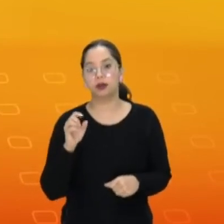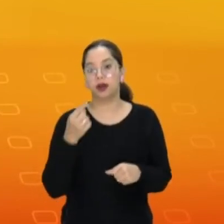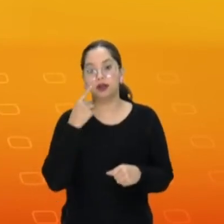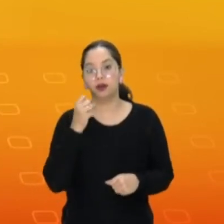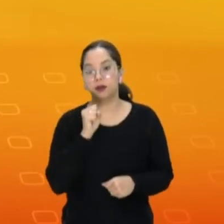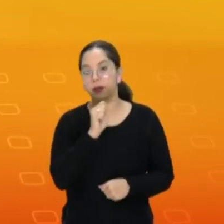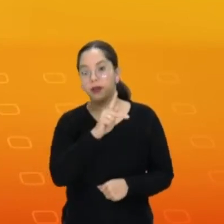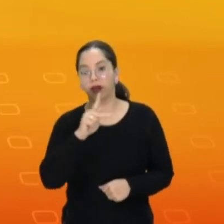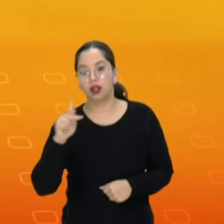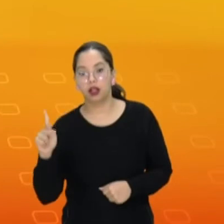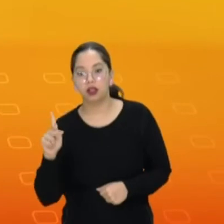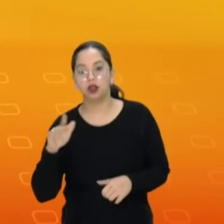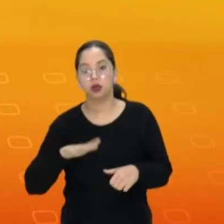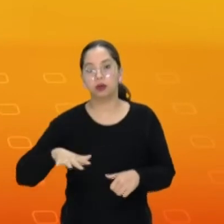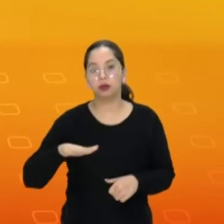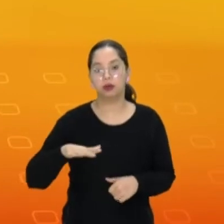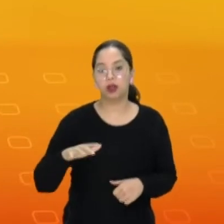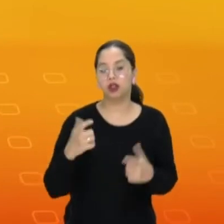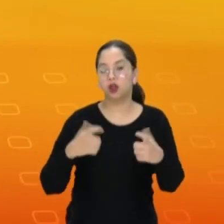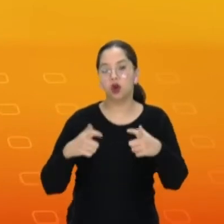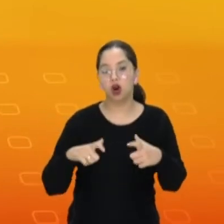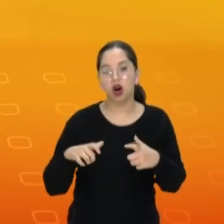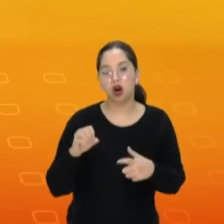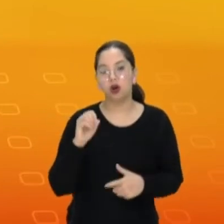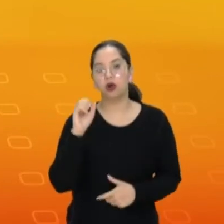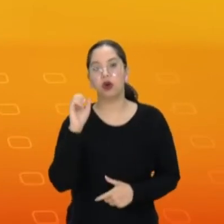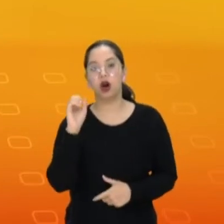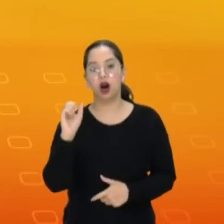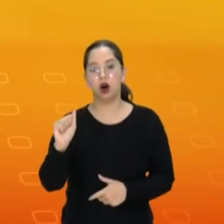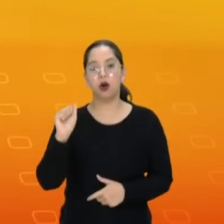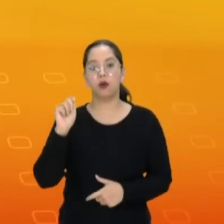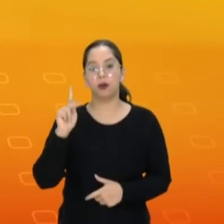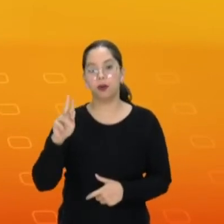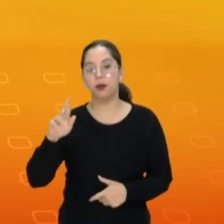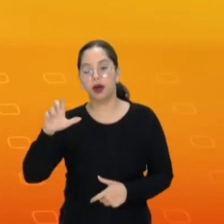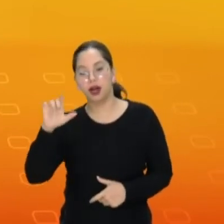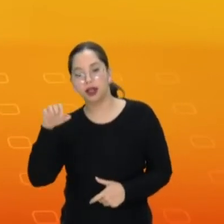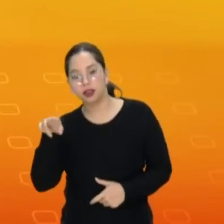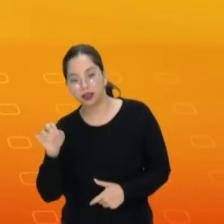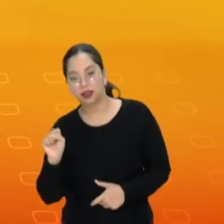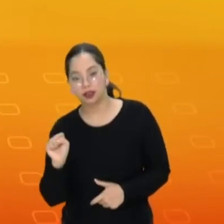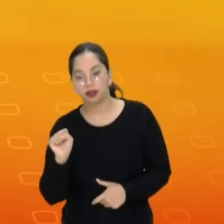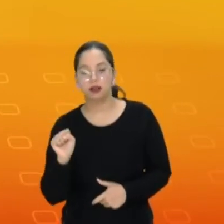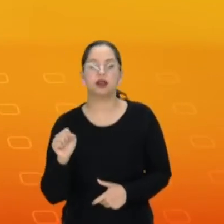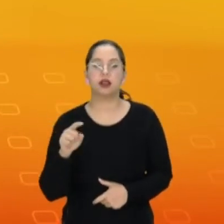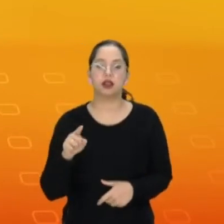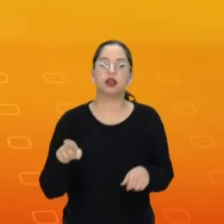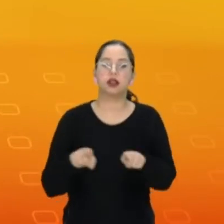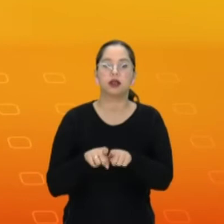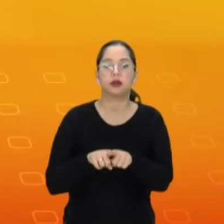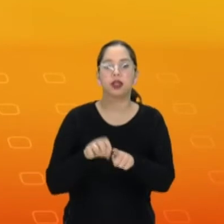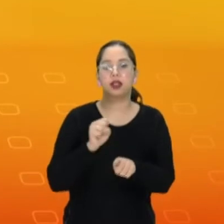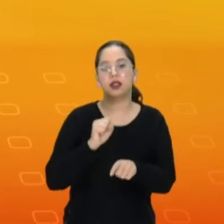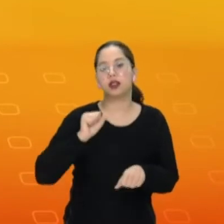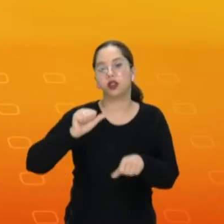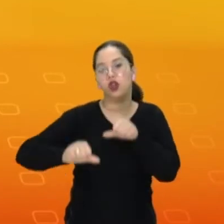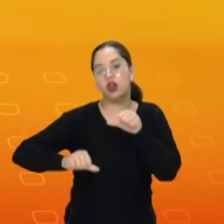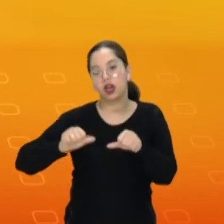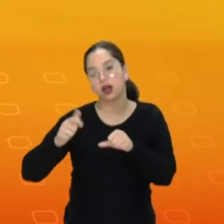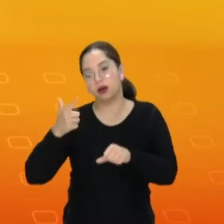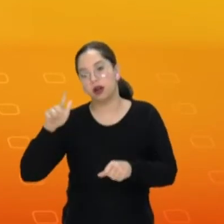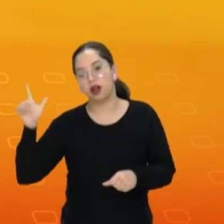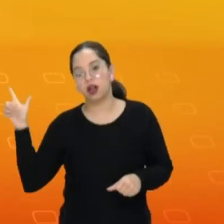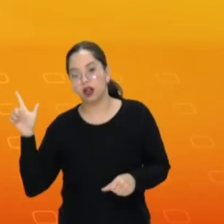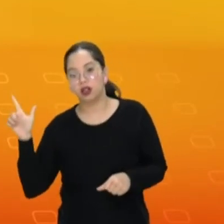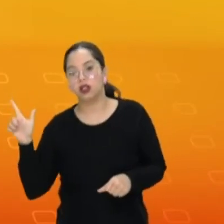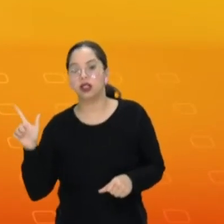ambiente local um creme se passar pelo crivo lá da migração para a Cloud tem que pensar Você tá